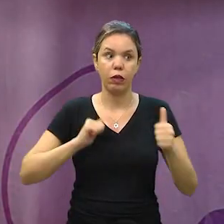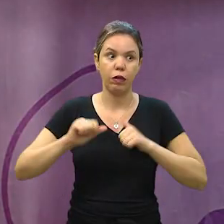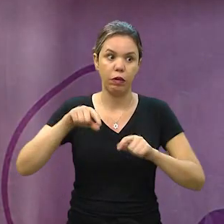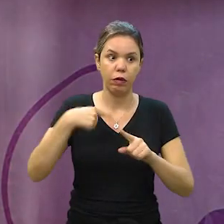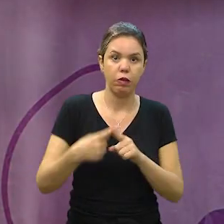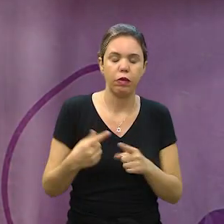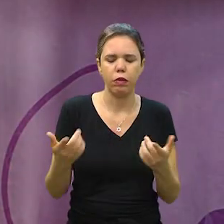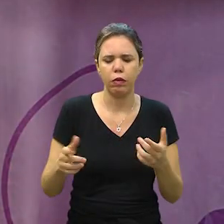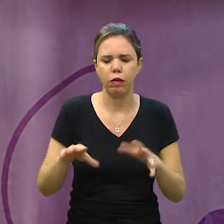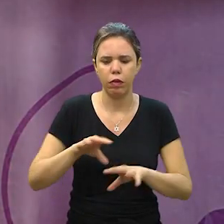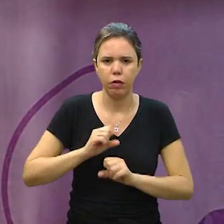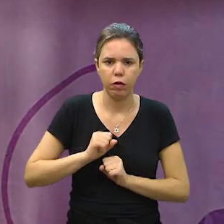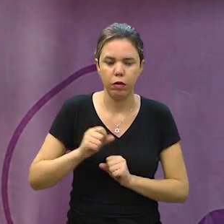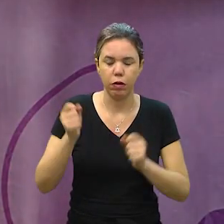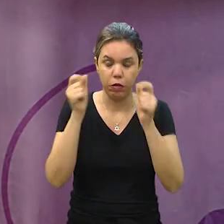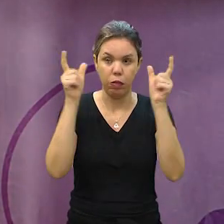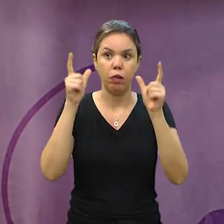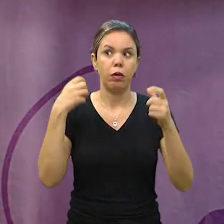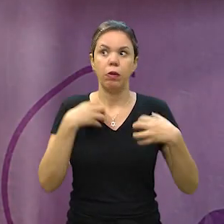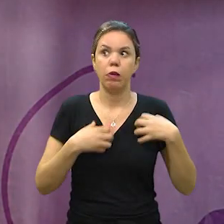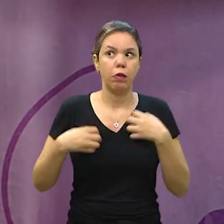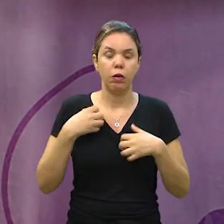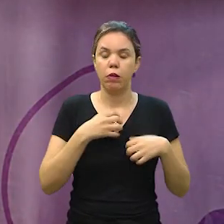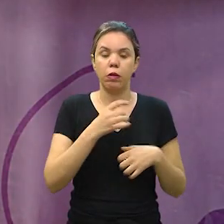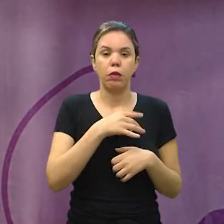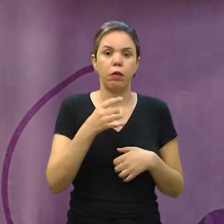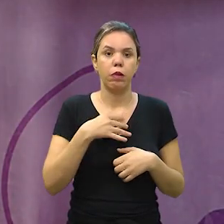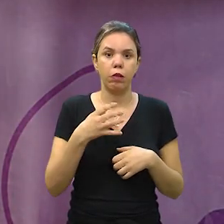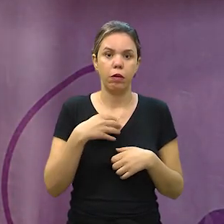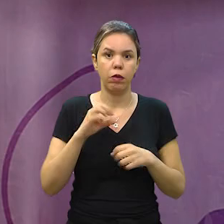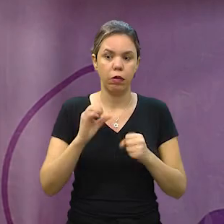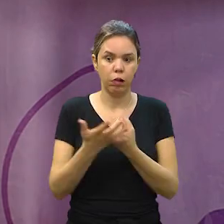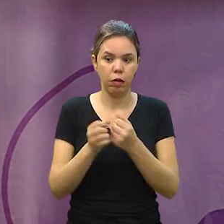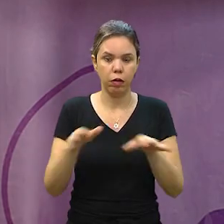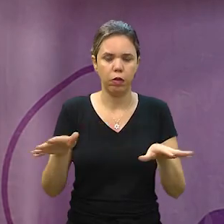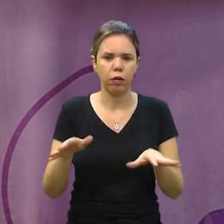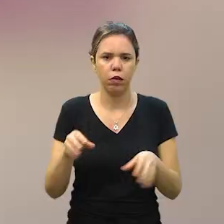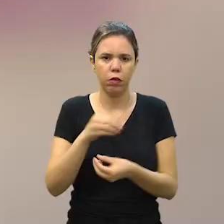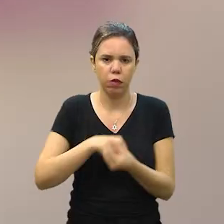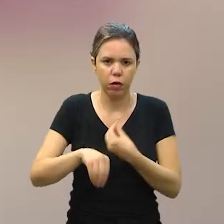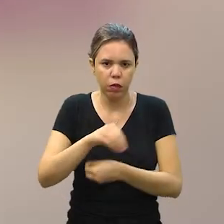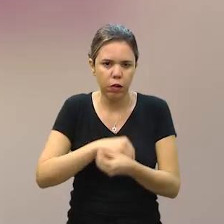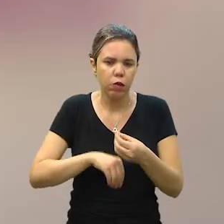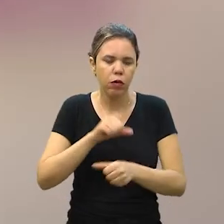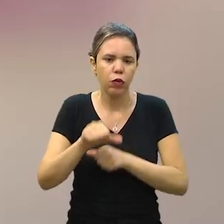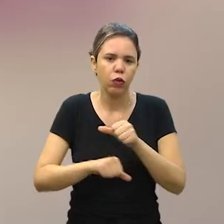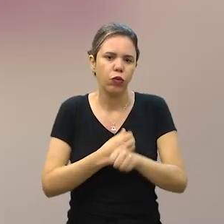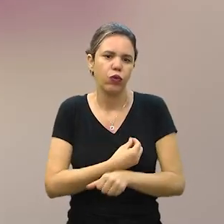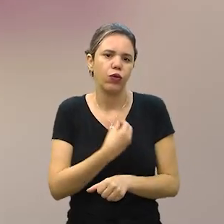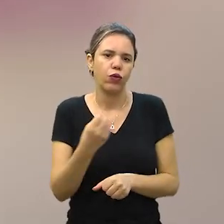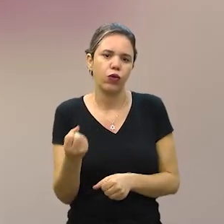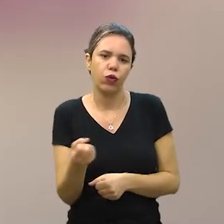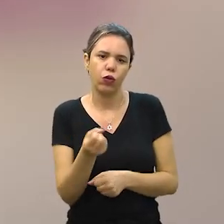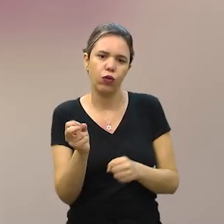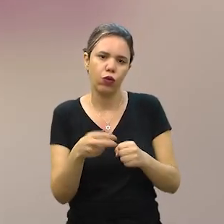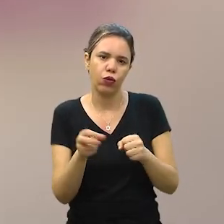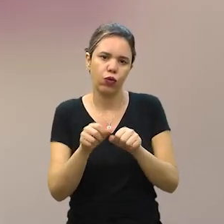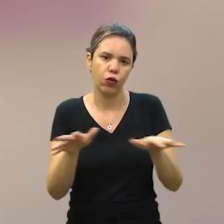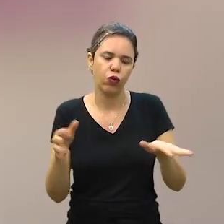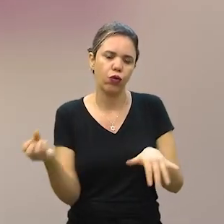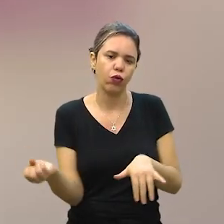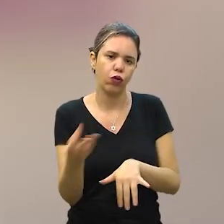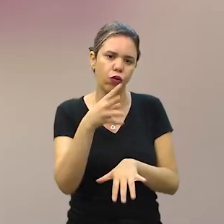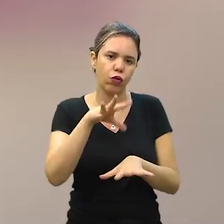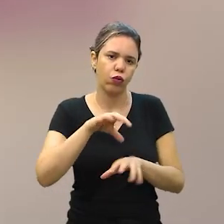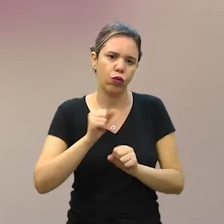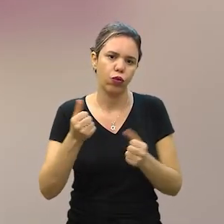de ansiedade. Transtorno do pânico, agora tem esse transtorno. A pandemia mexeu mesmo. A pandemia é algo novo, né? Esse vírus é algo